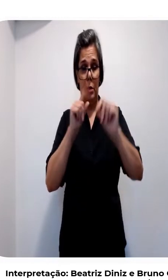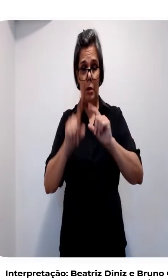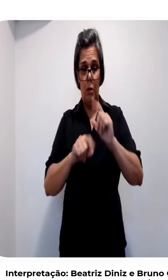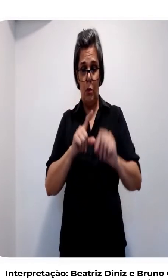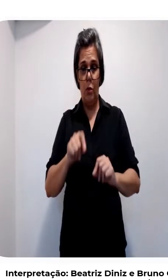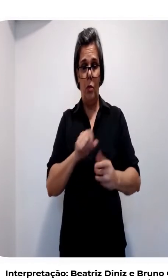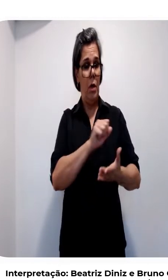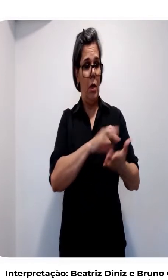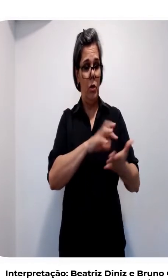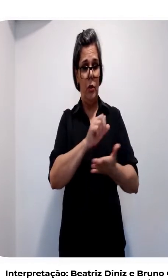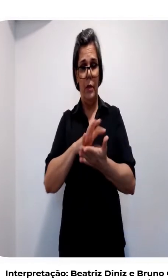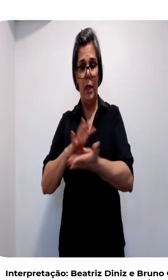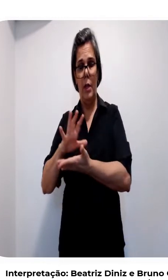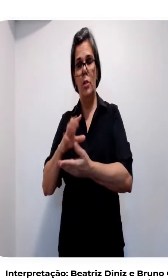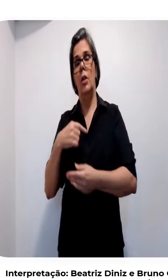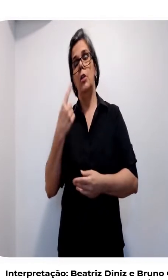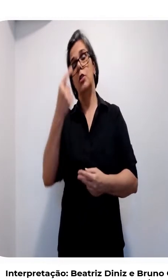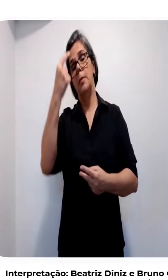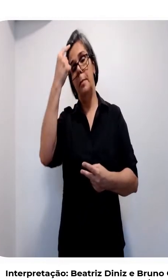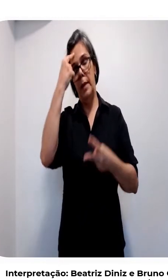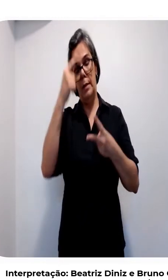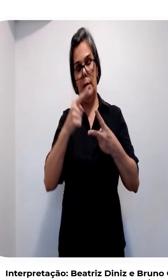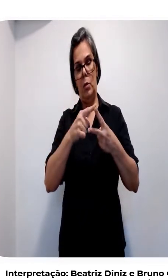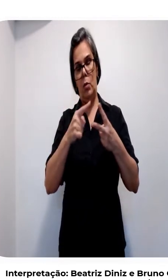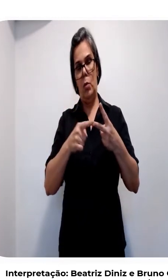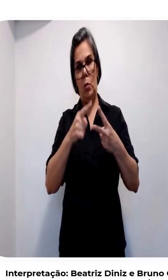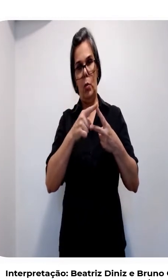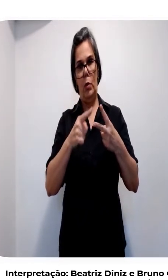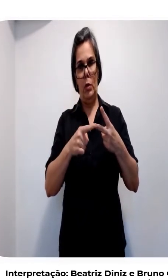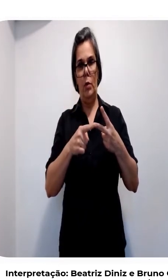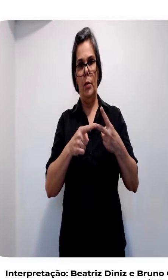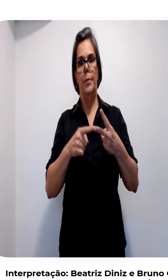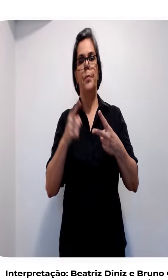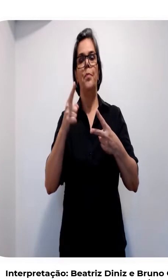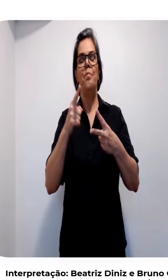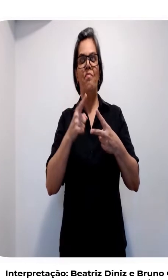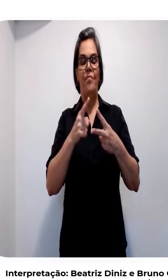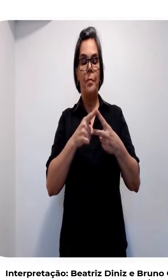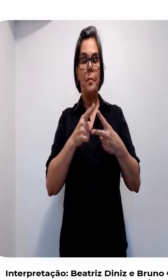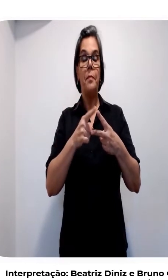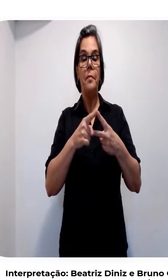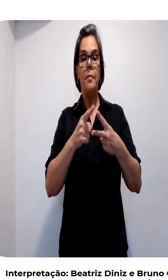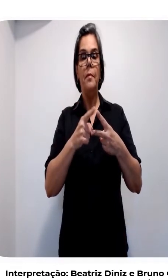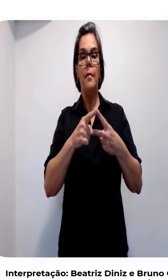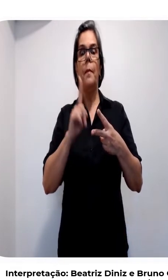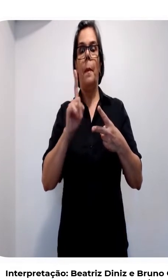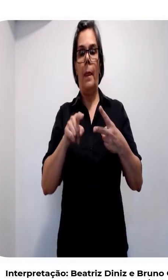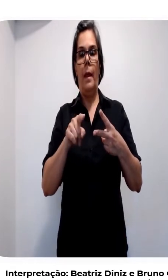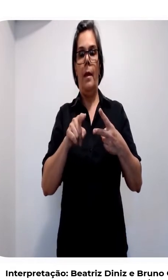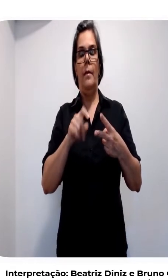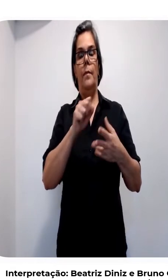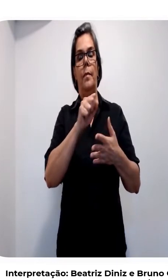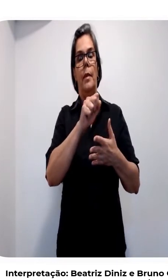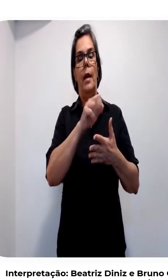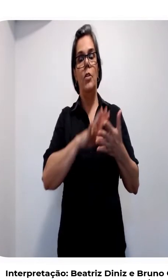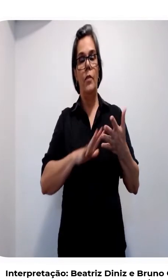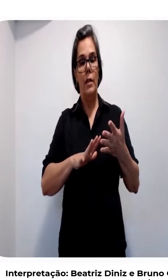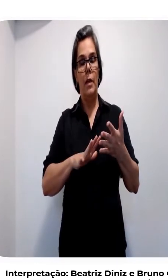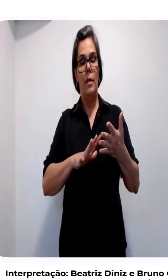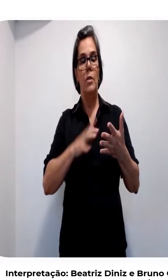tenta pensar em 2 tipos de atividades. O primeiro tipo de atividade é a atividade que a criança